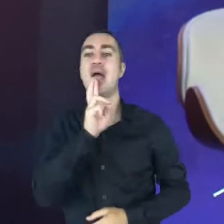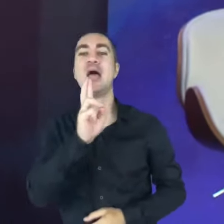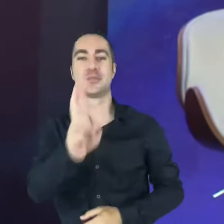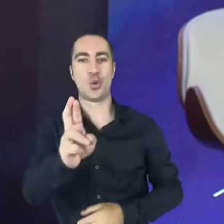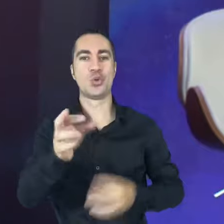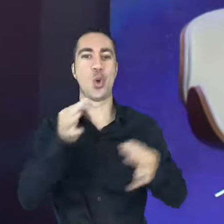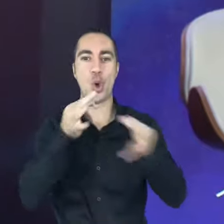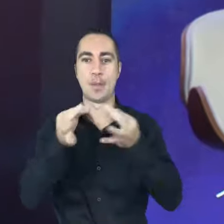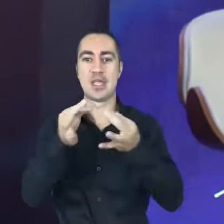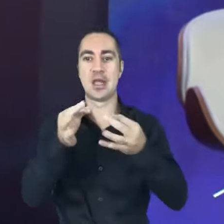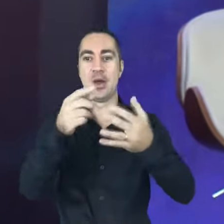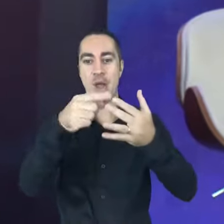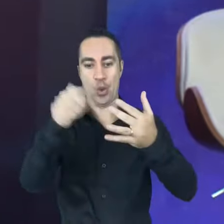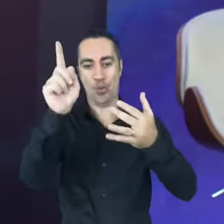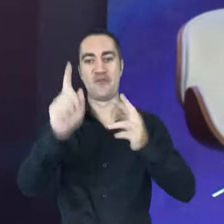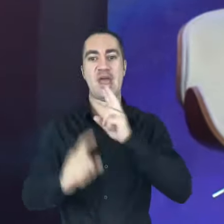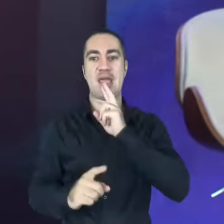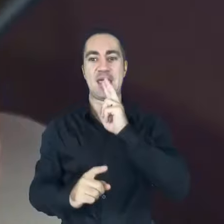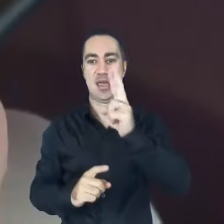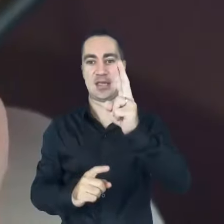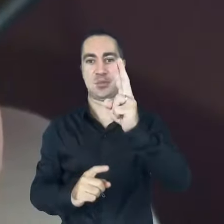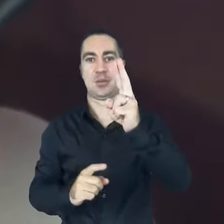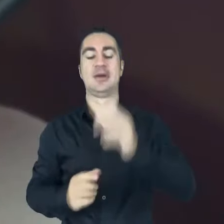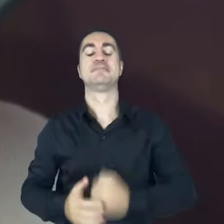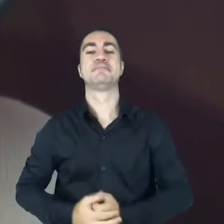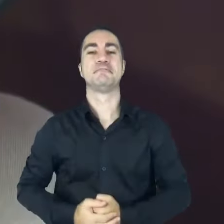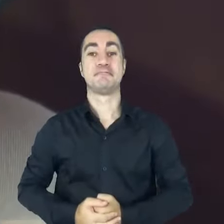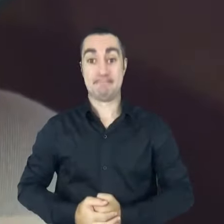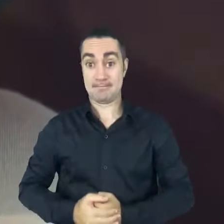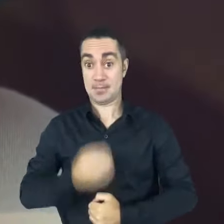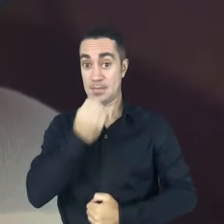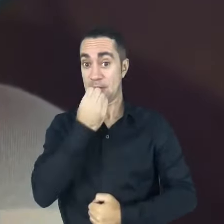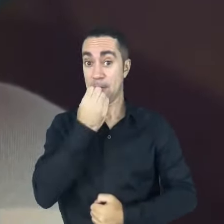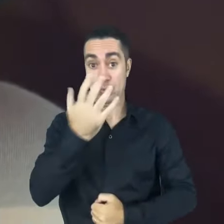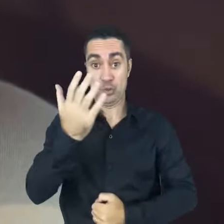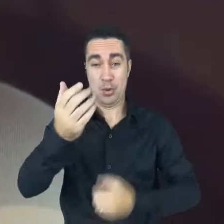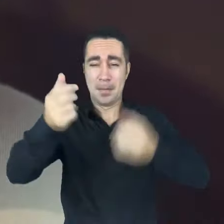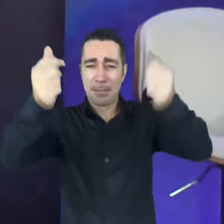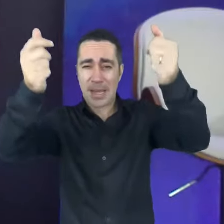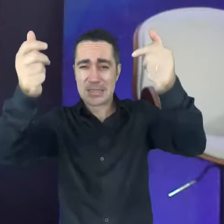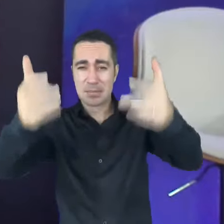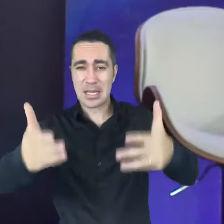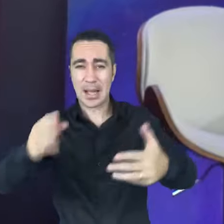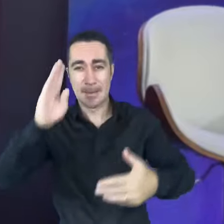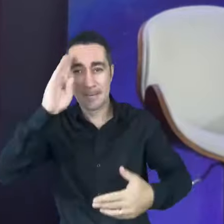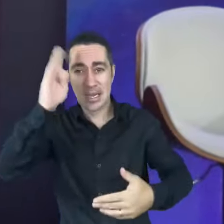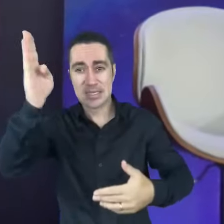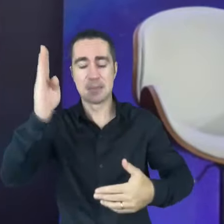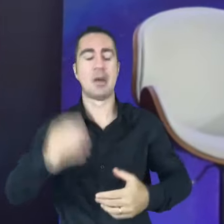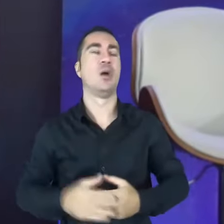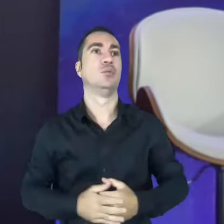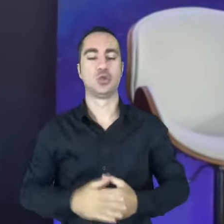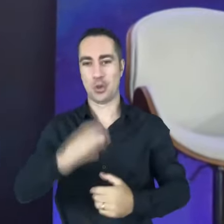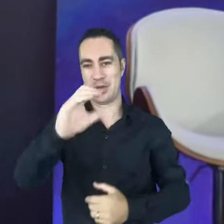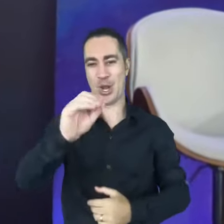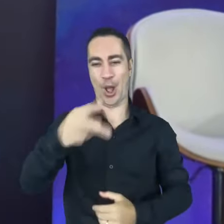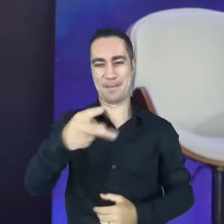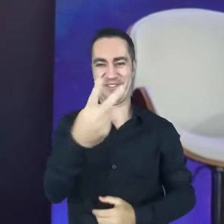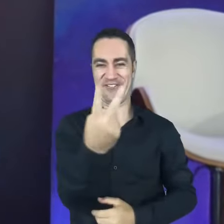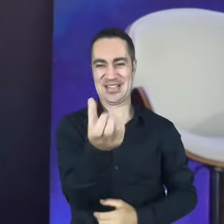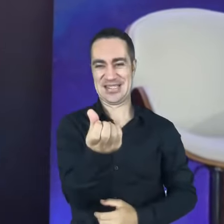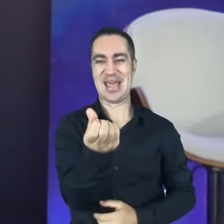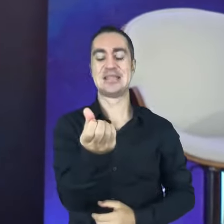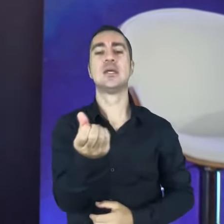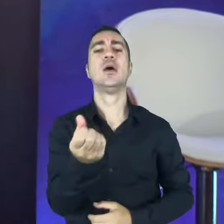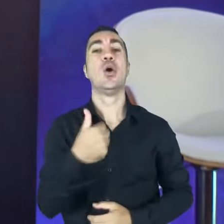o resultado. Muito bem, e para falar sobre as principais impressões da COP26, a gente convida